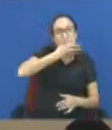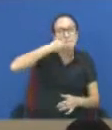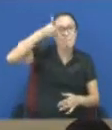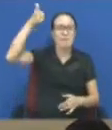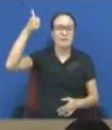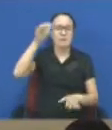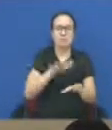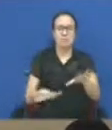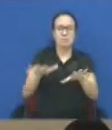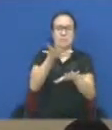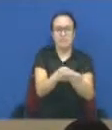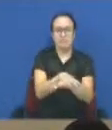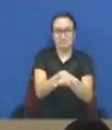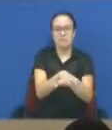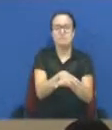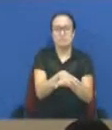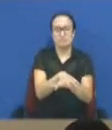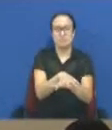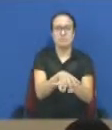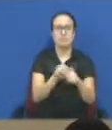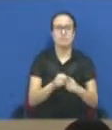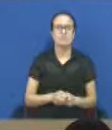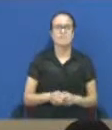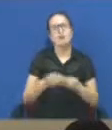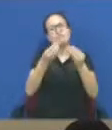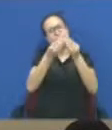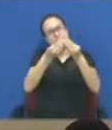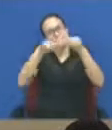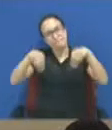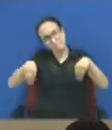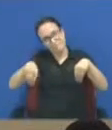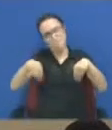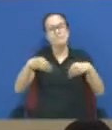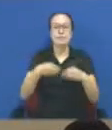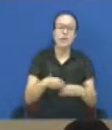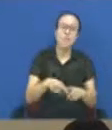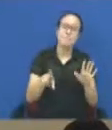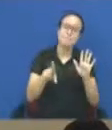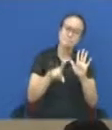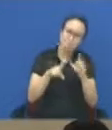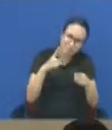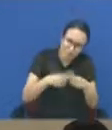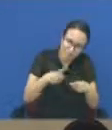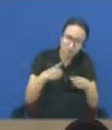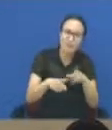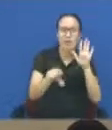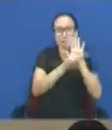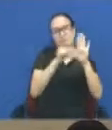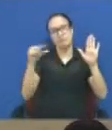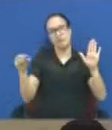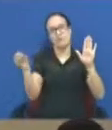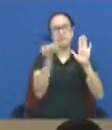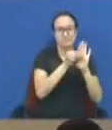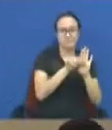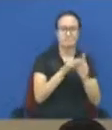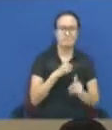outras providências. O projeto também foi prejudicado pela apresentação de emenda.